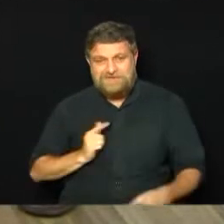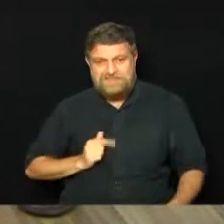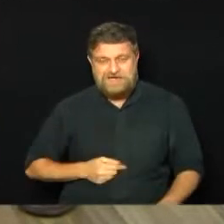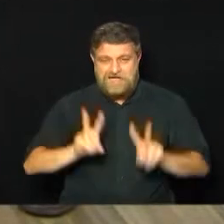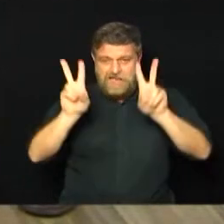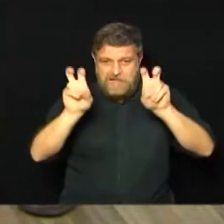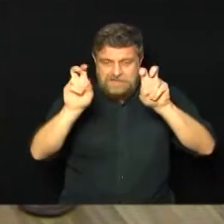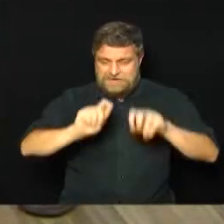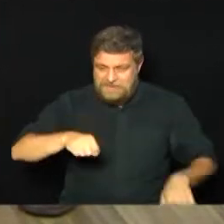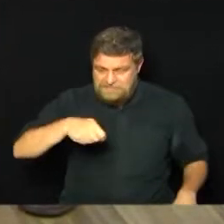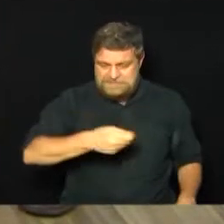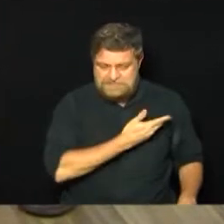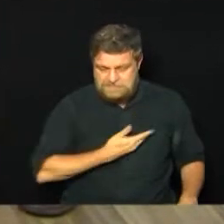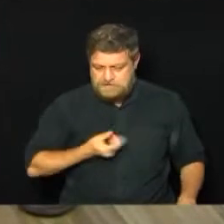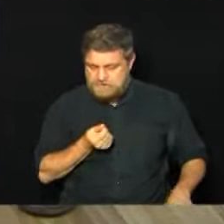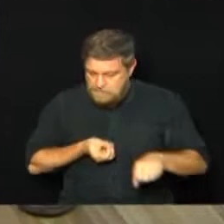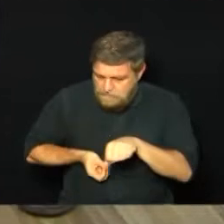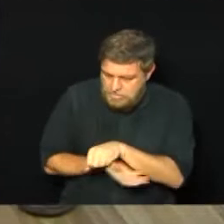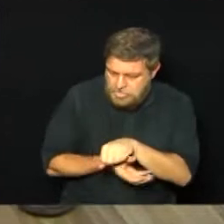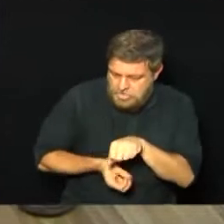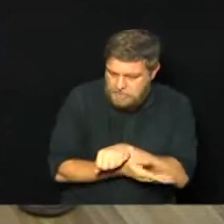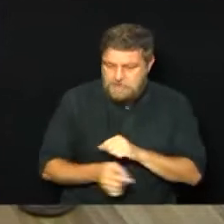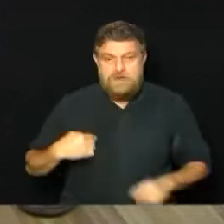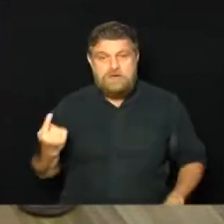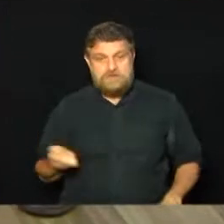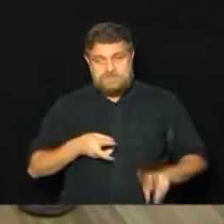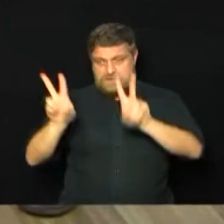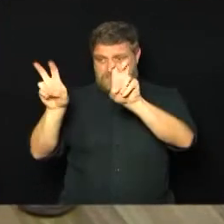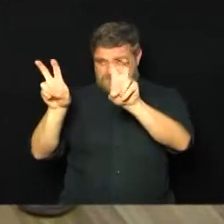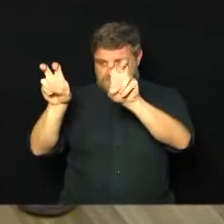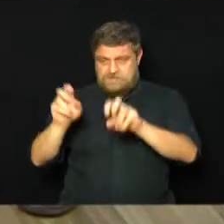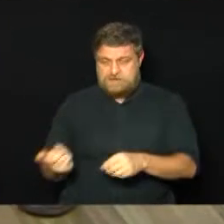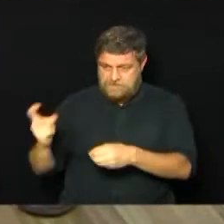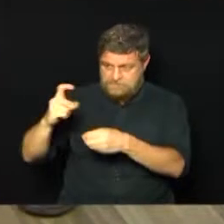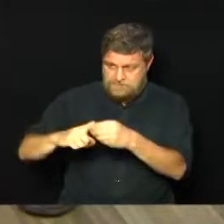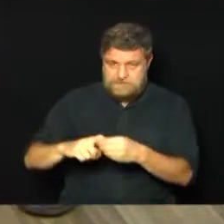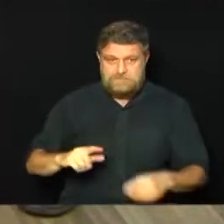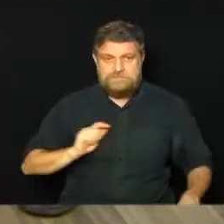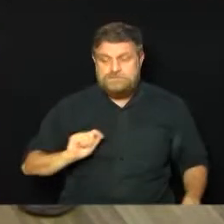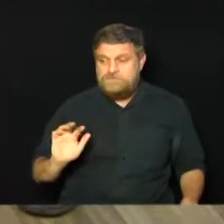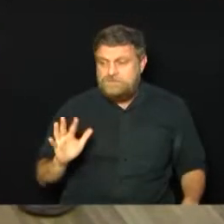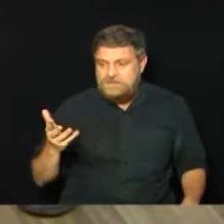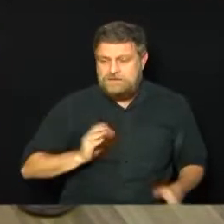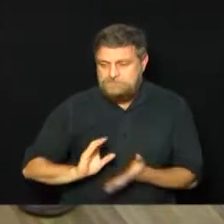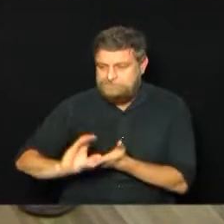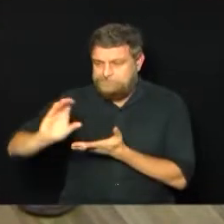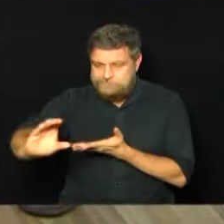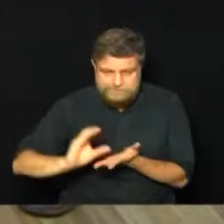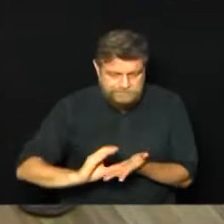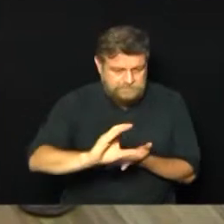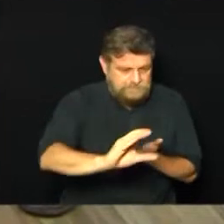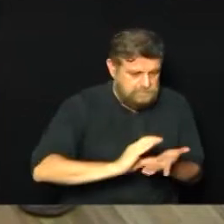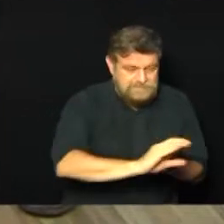tempo. Esse ano provavelmente a gente vai voltar neste assunto e isso acaba tirando, né, investimentos que poderiam ir para a